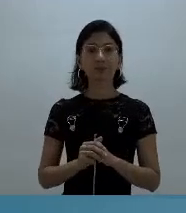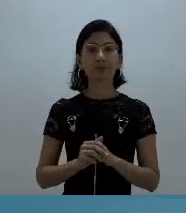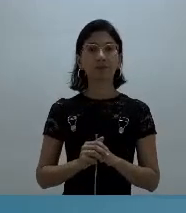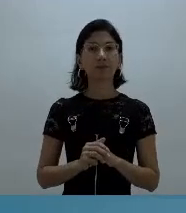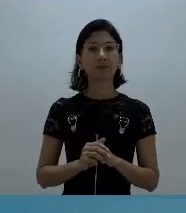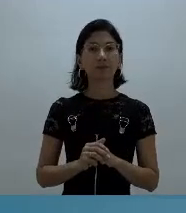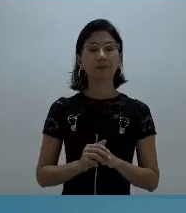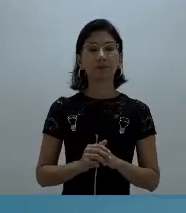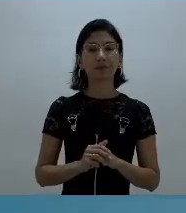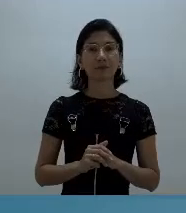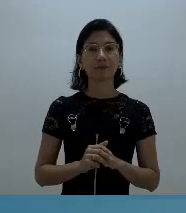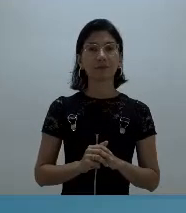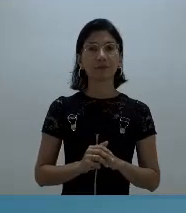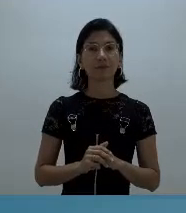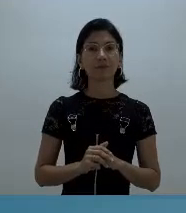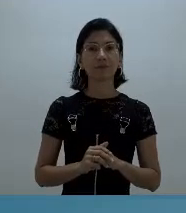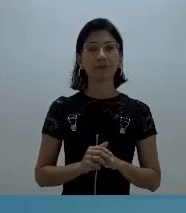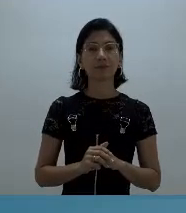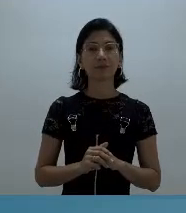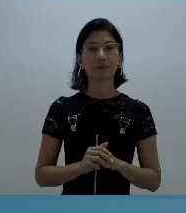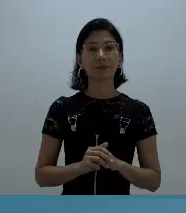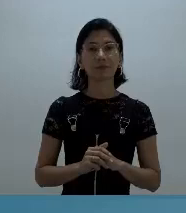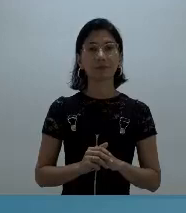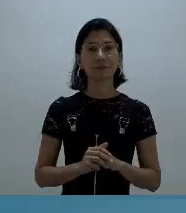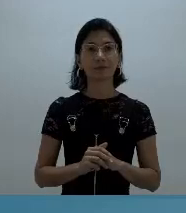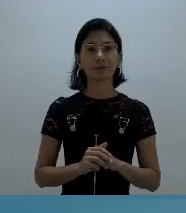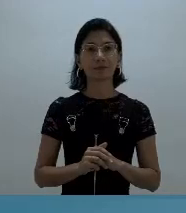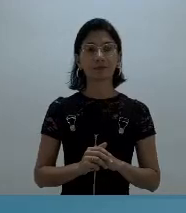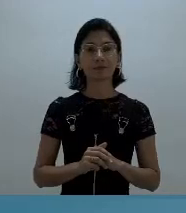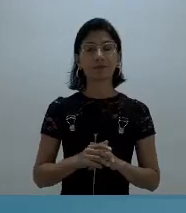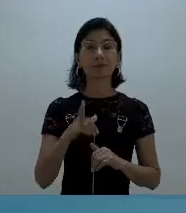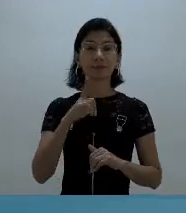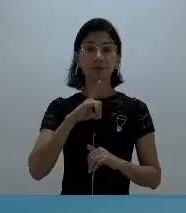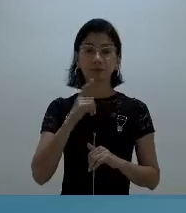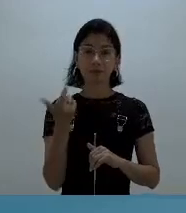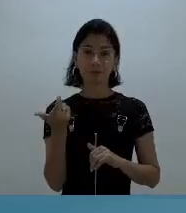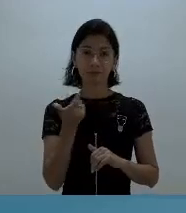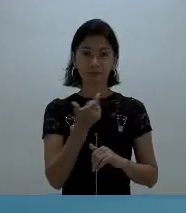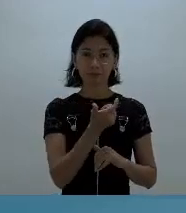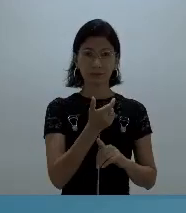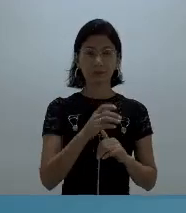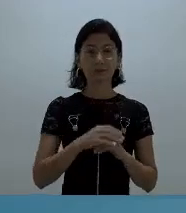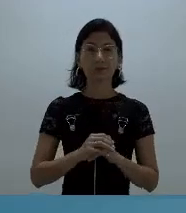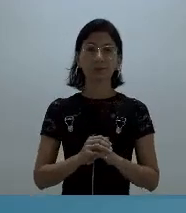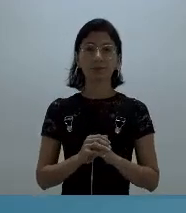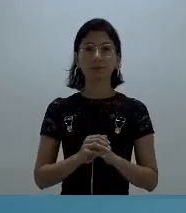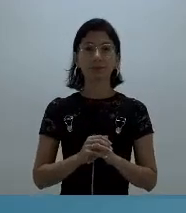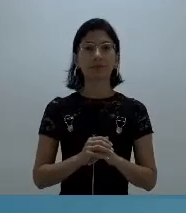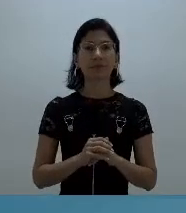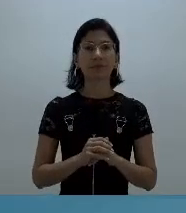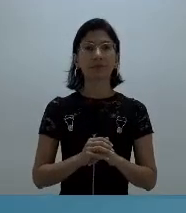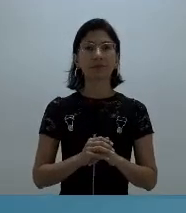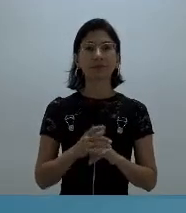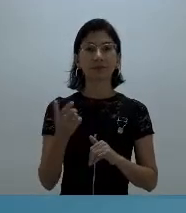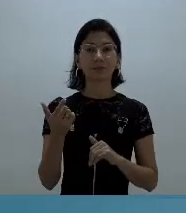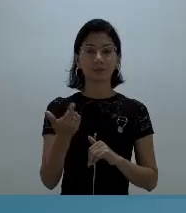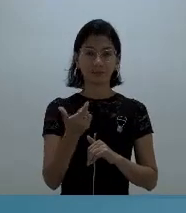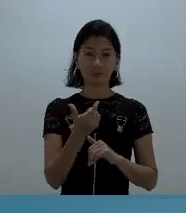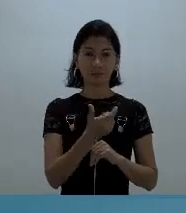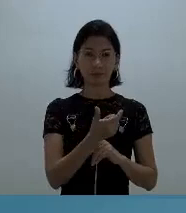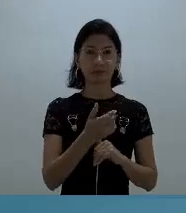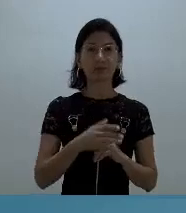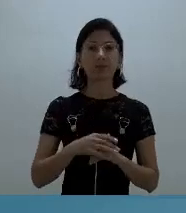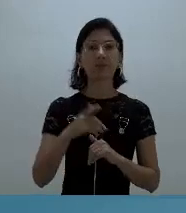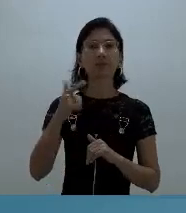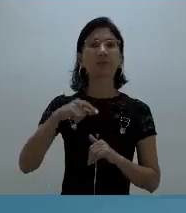companhia com de cartões limitada, comércio de cartões limitada,